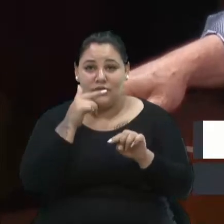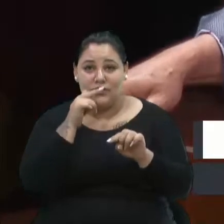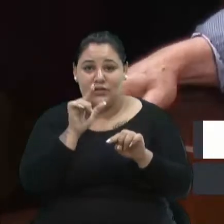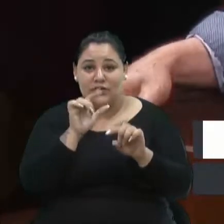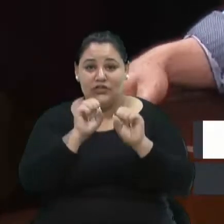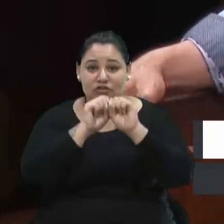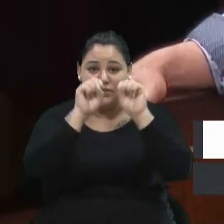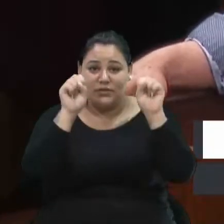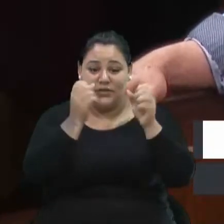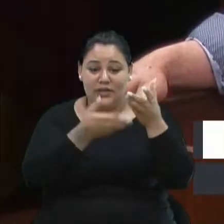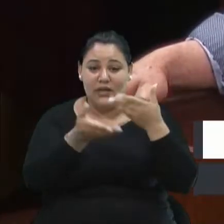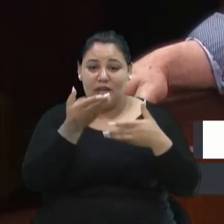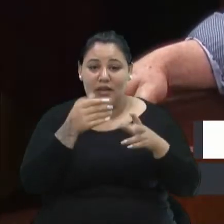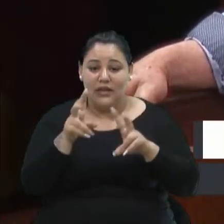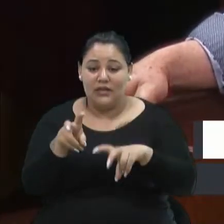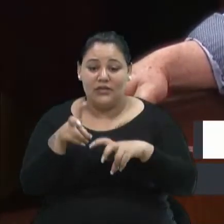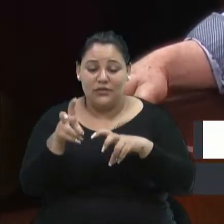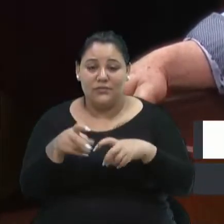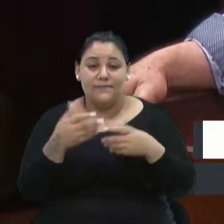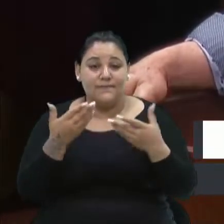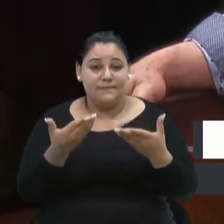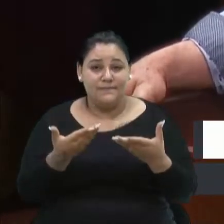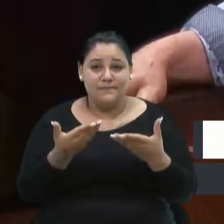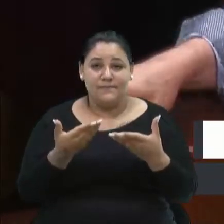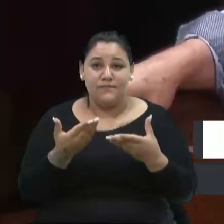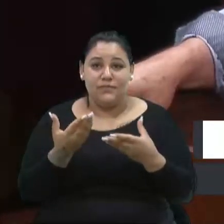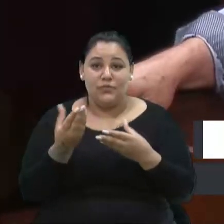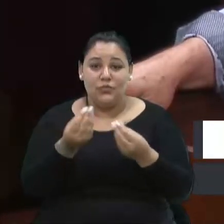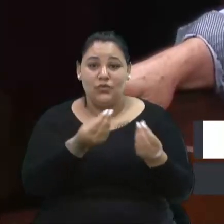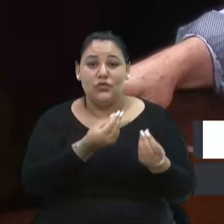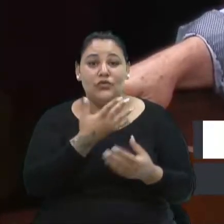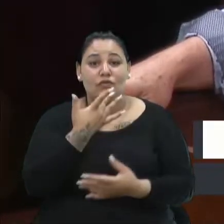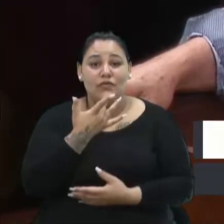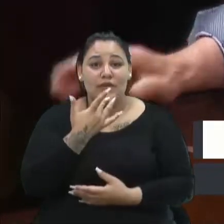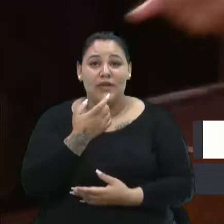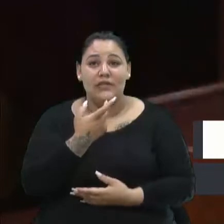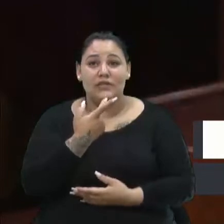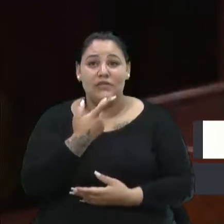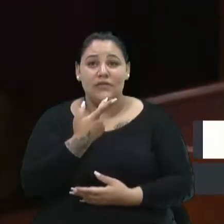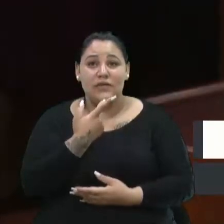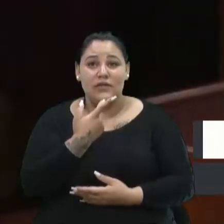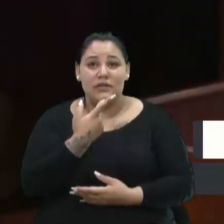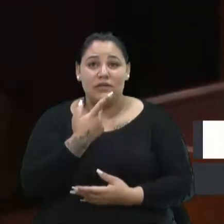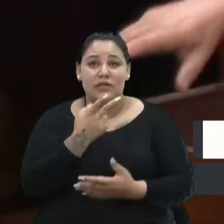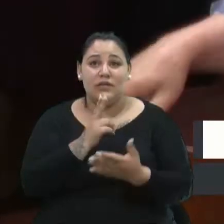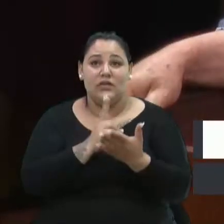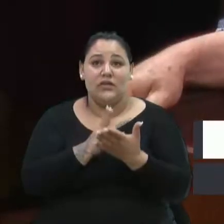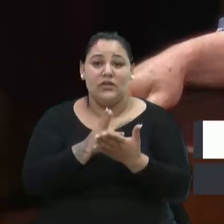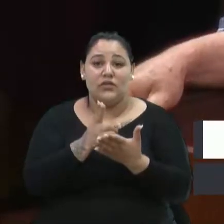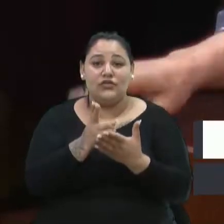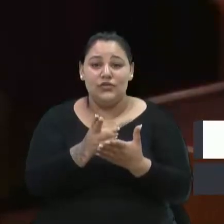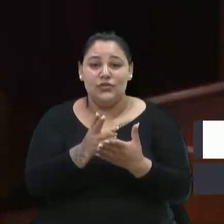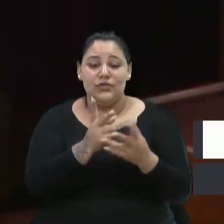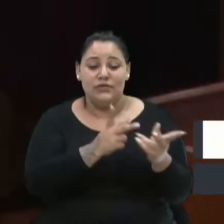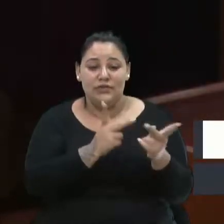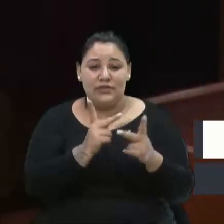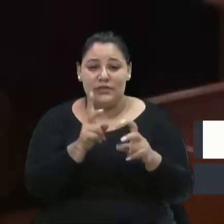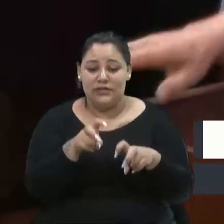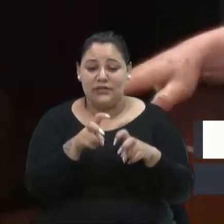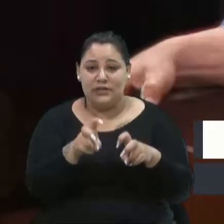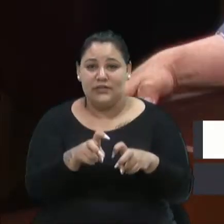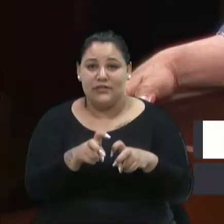lá atender o agricultor. Muito fácil falar. Continuem lá no interior,